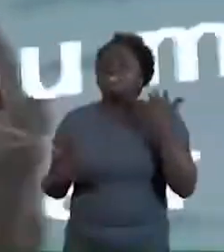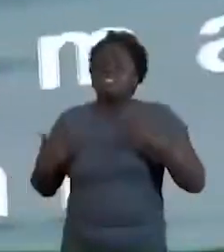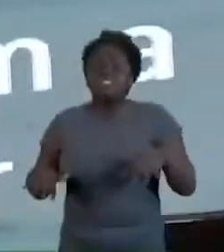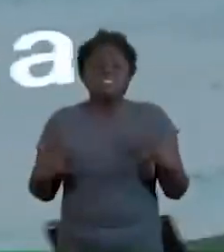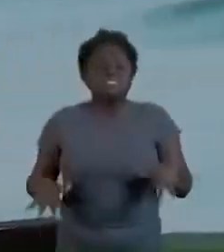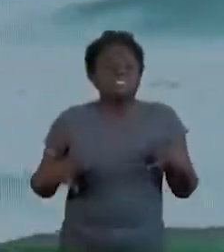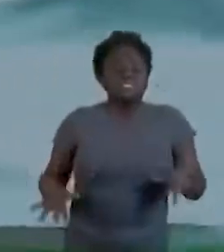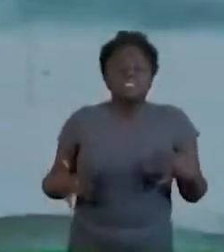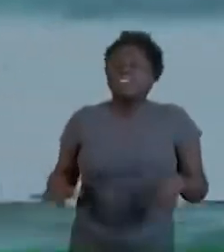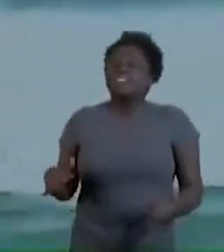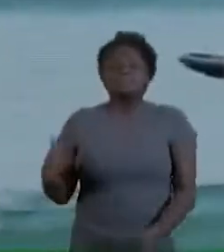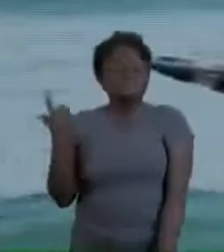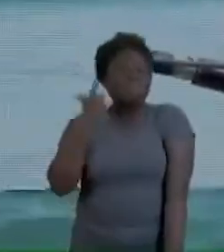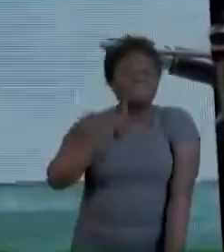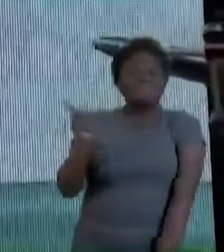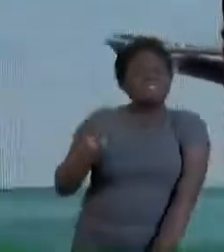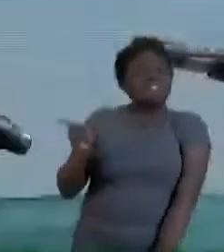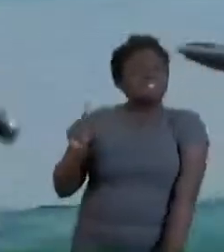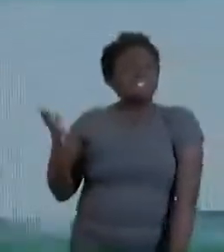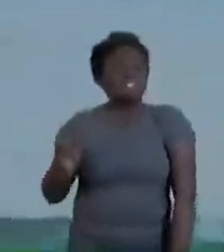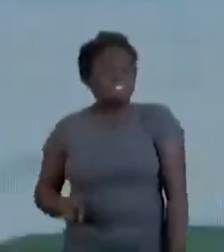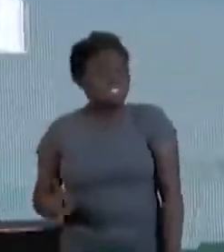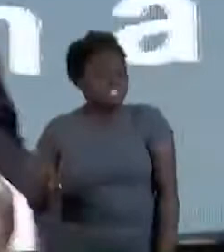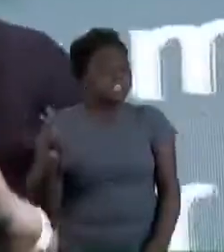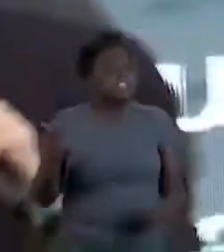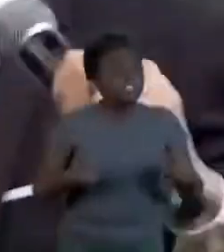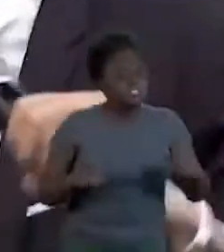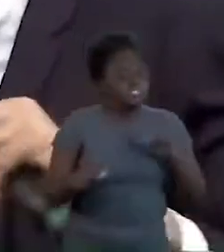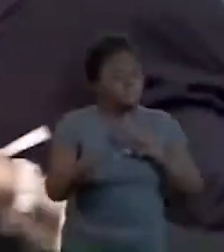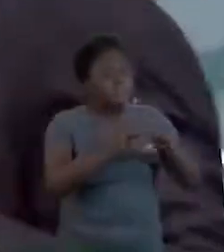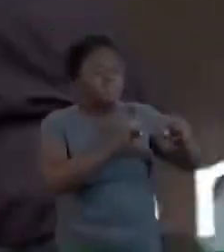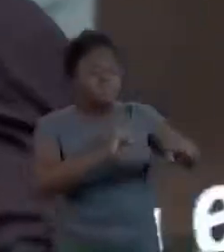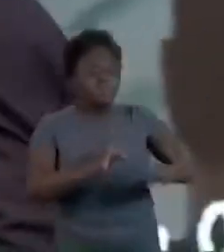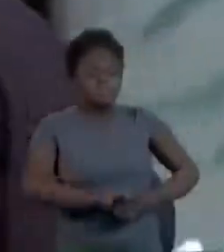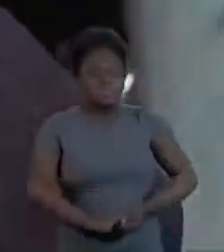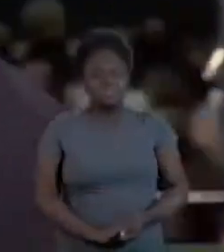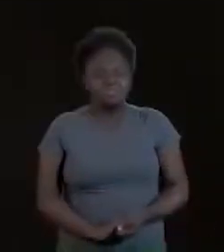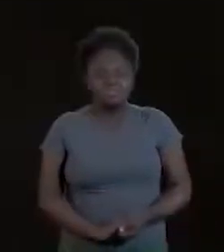ai, eu não aguento mais esse Auschwitz, eu tenho que sair daqui.